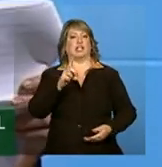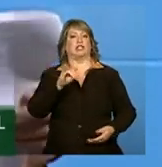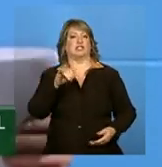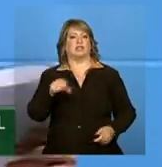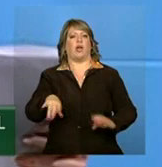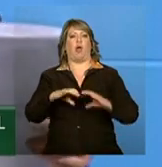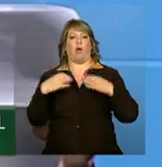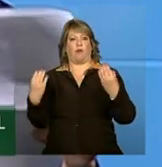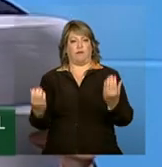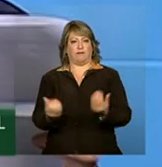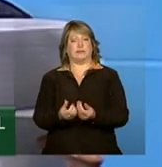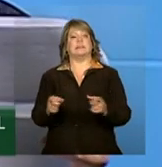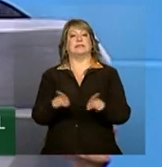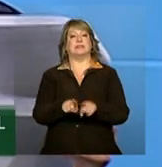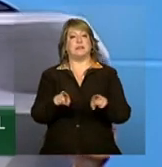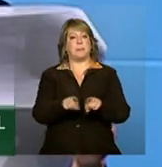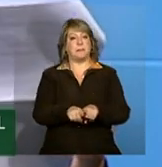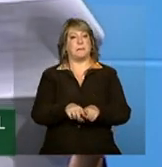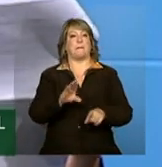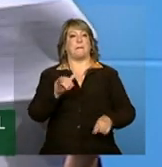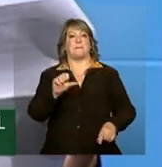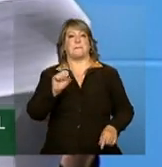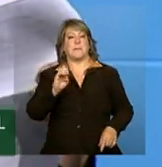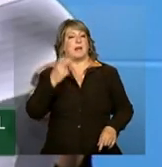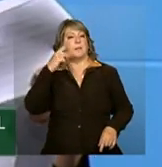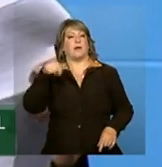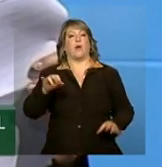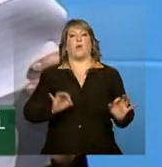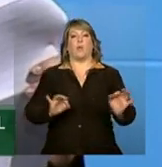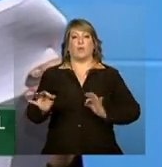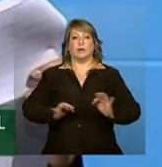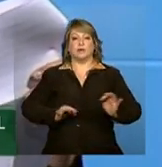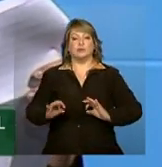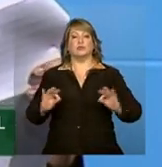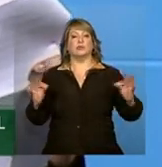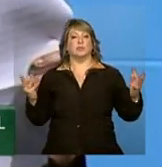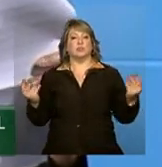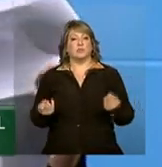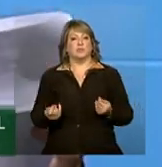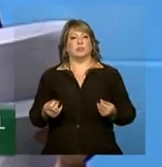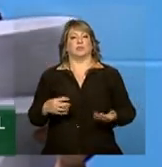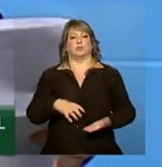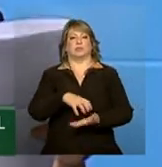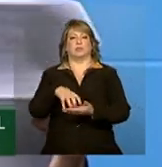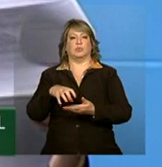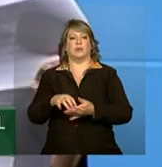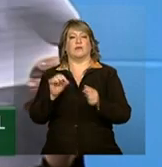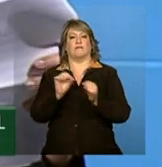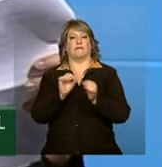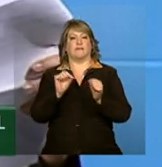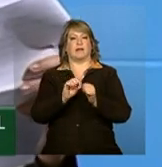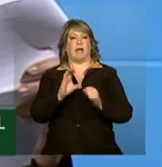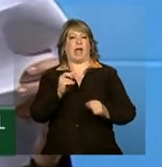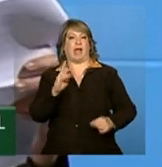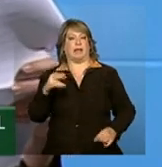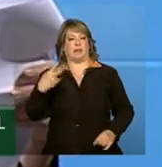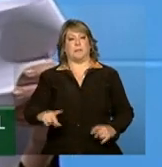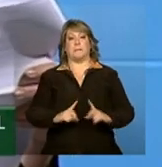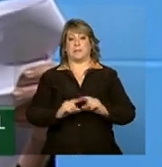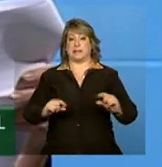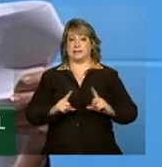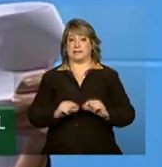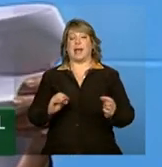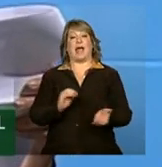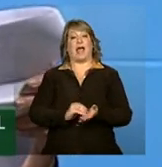E também serviu de base para organizar os elementos que montaram a Carta de Brasília, que ainda